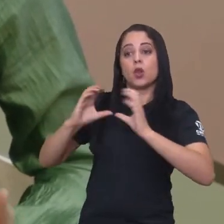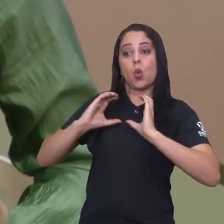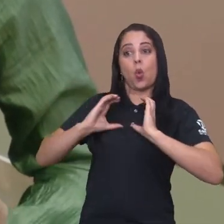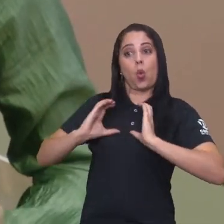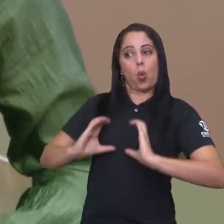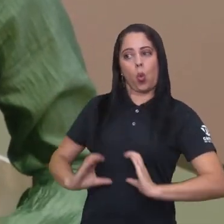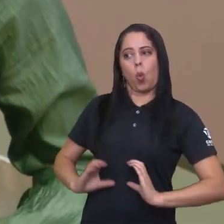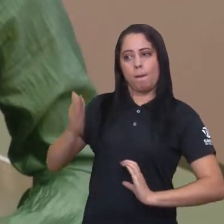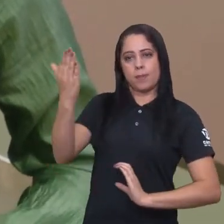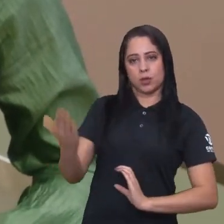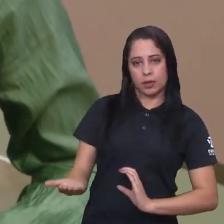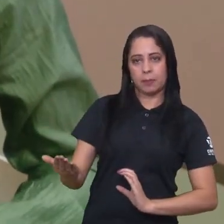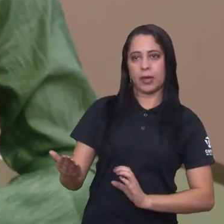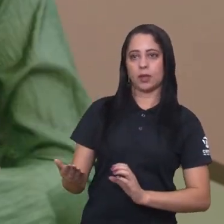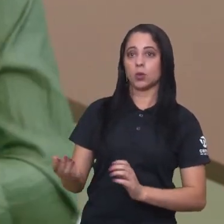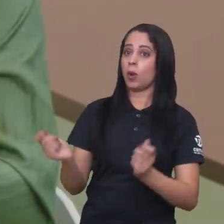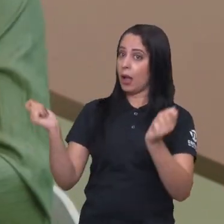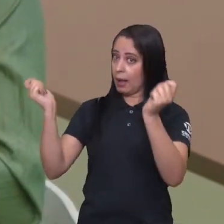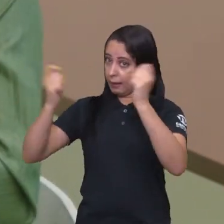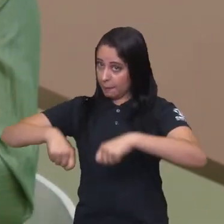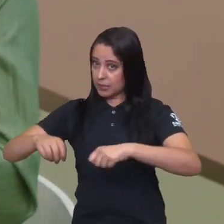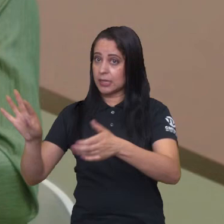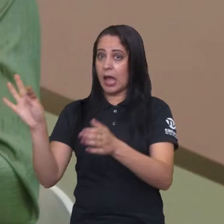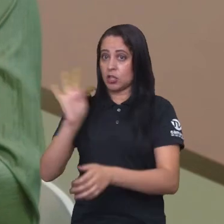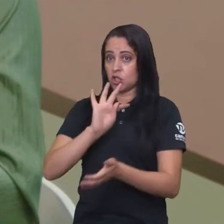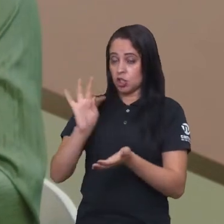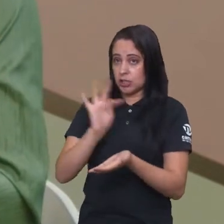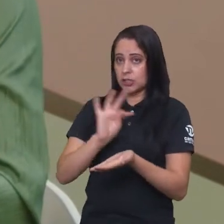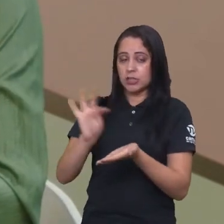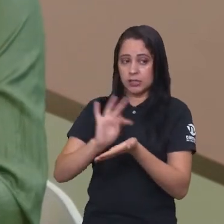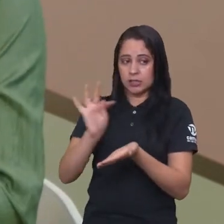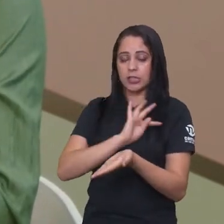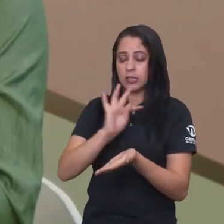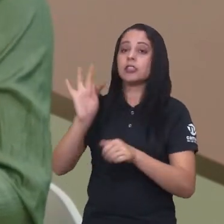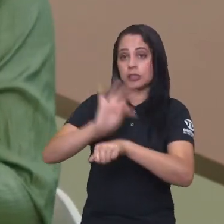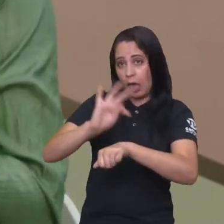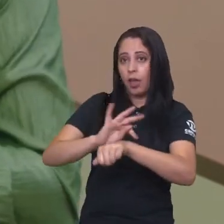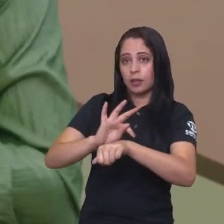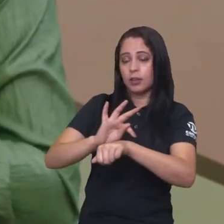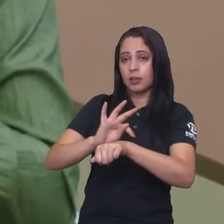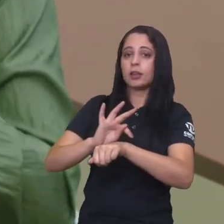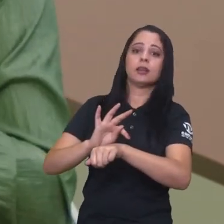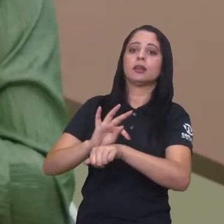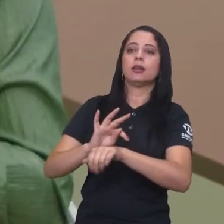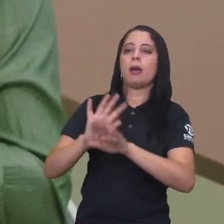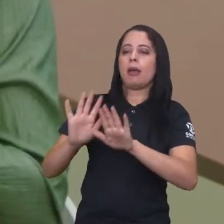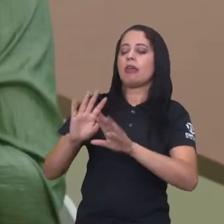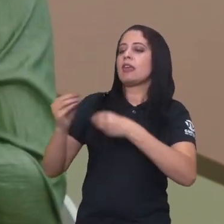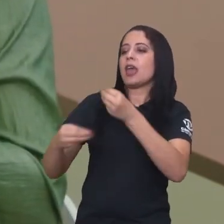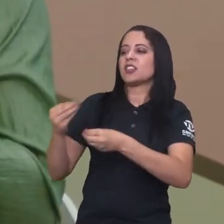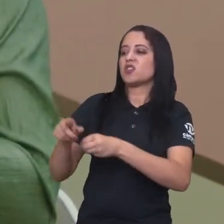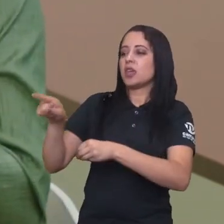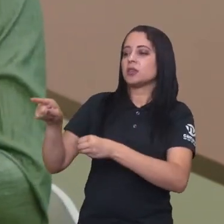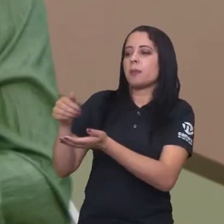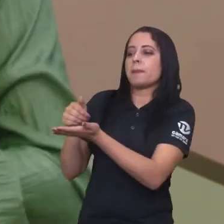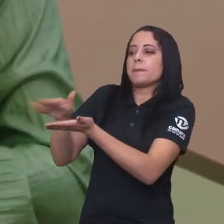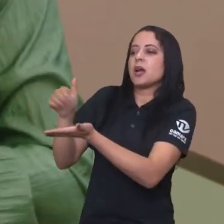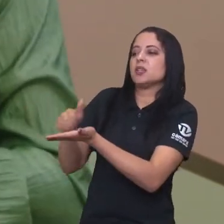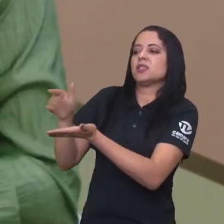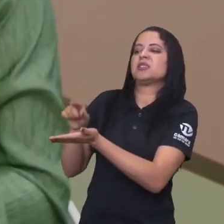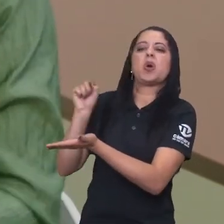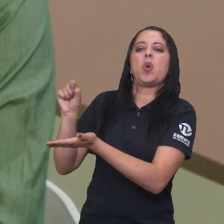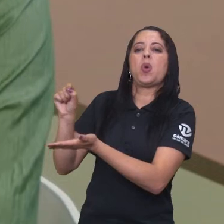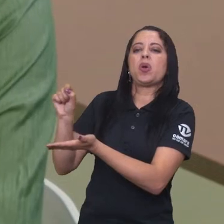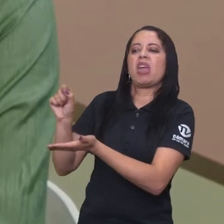empresas admitem muitas pessoas buscando competências técnicas, Sim. que são as hard skills, e a gente dispensa muitas